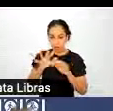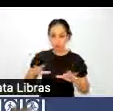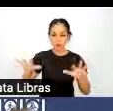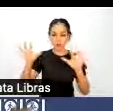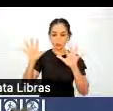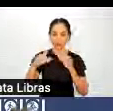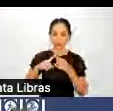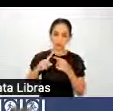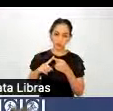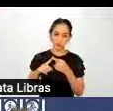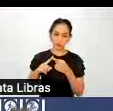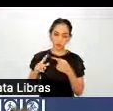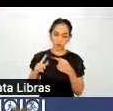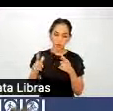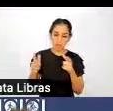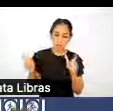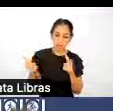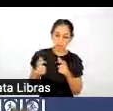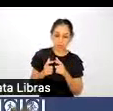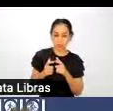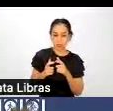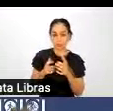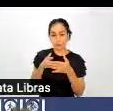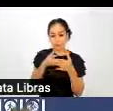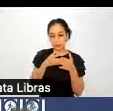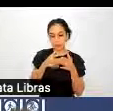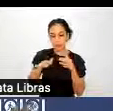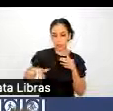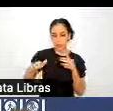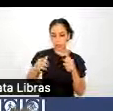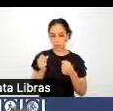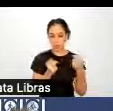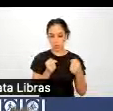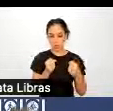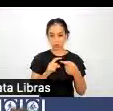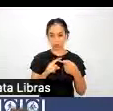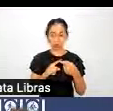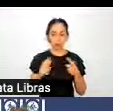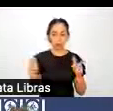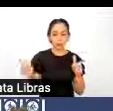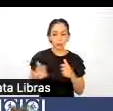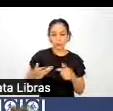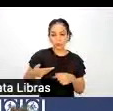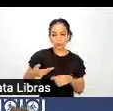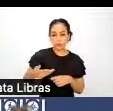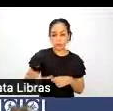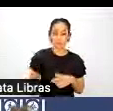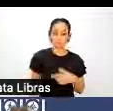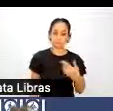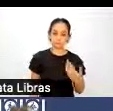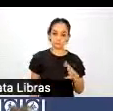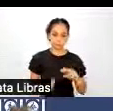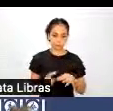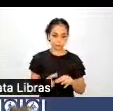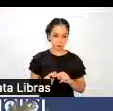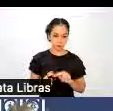reduzir e limitar as áreas de veículos e reduzir a velocidade. Para isso foi criado